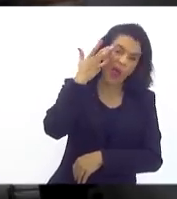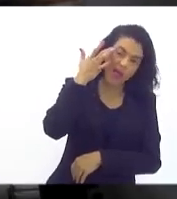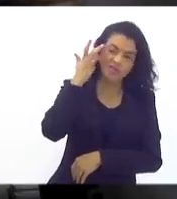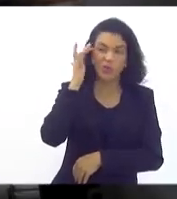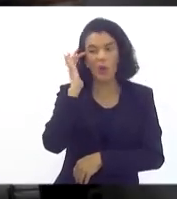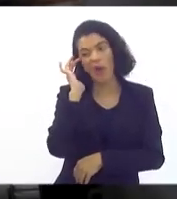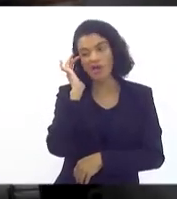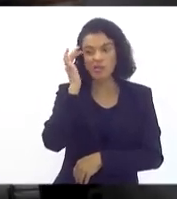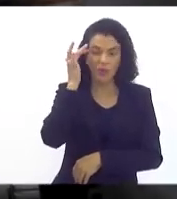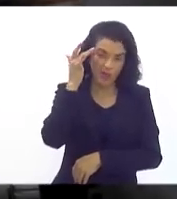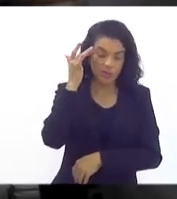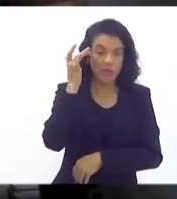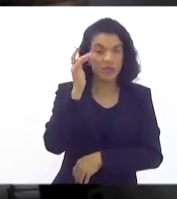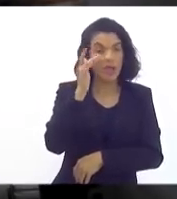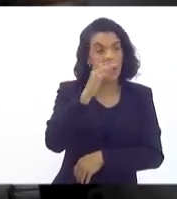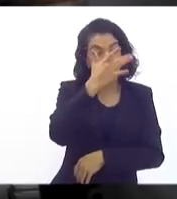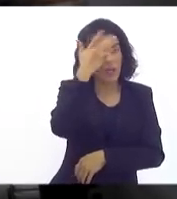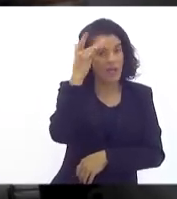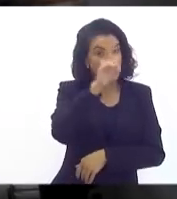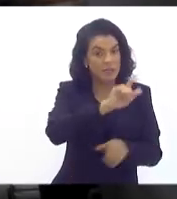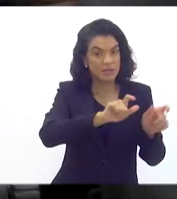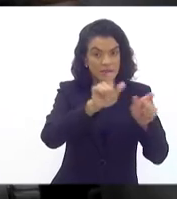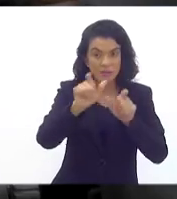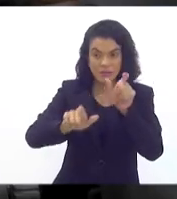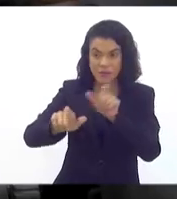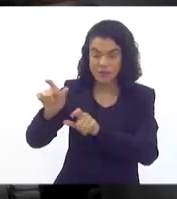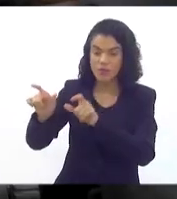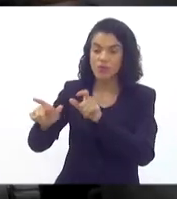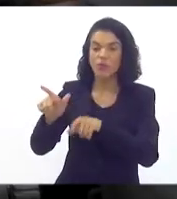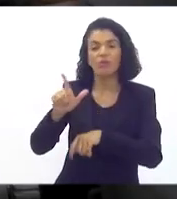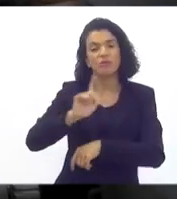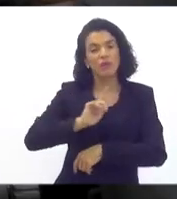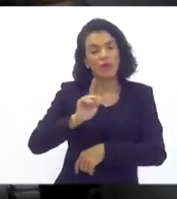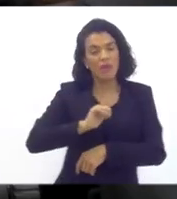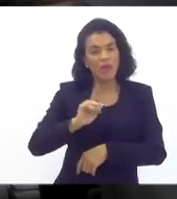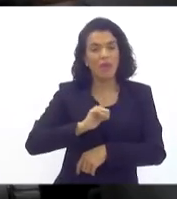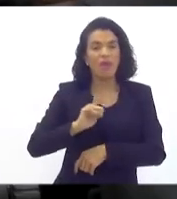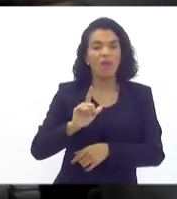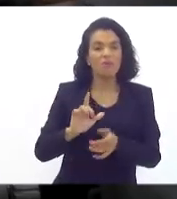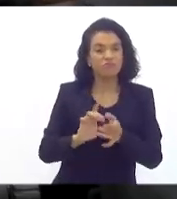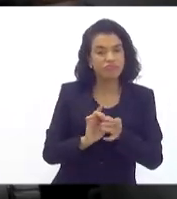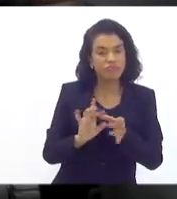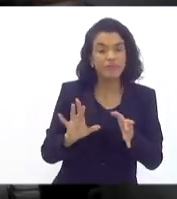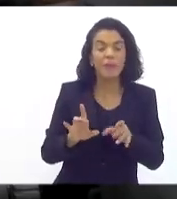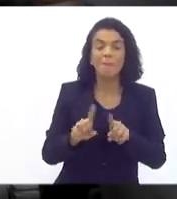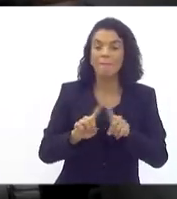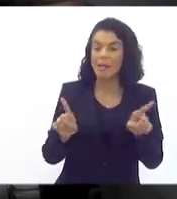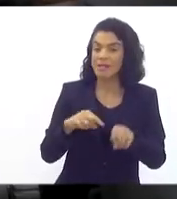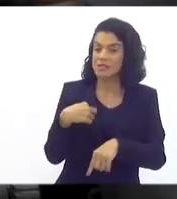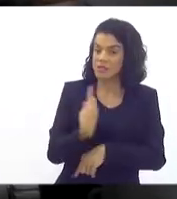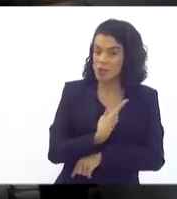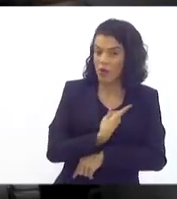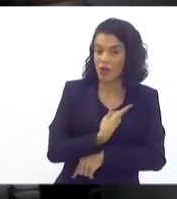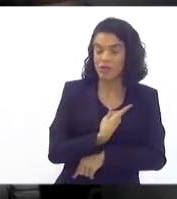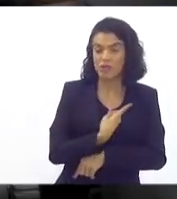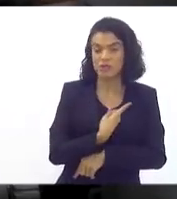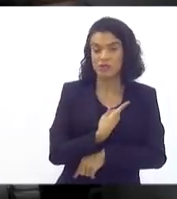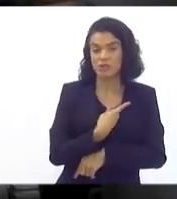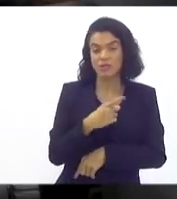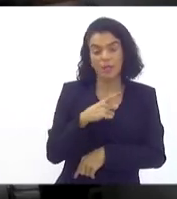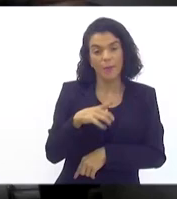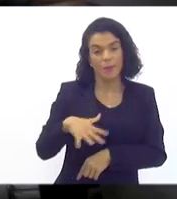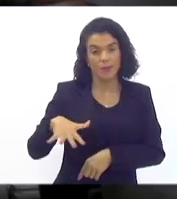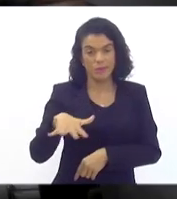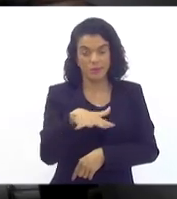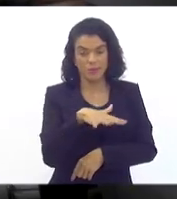no intuito as pessoas vão é importante que haja essa disposição de liberação mas nós temos ah a situação